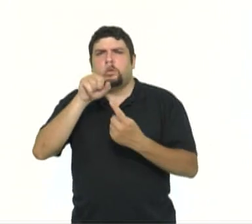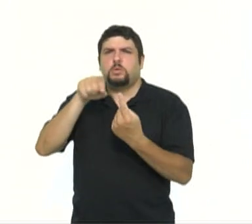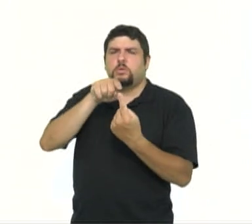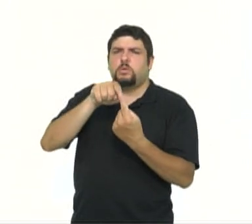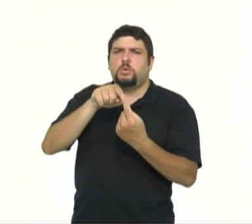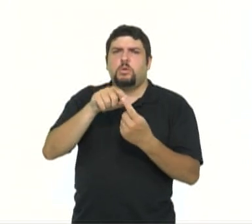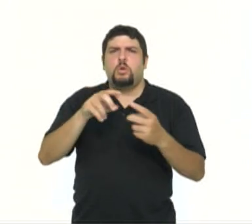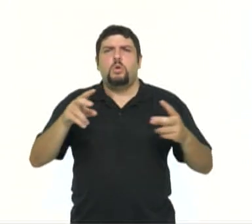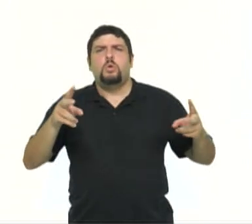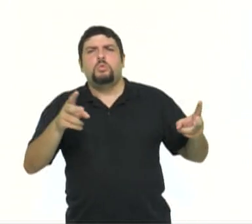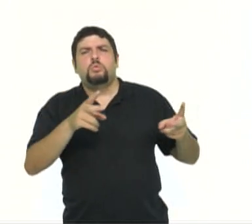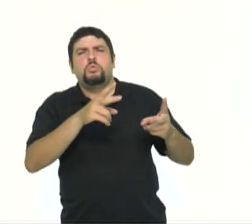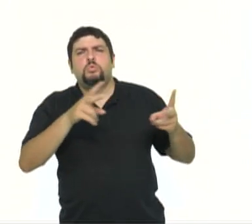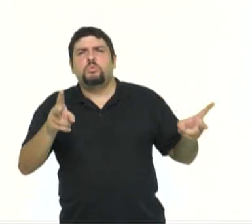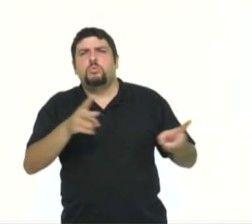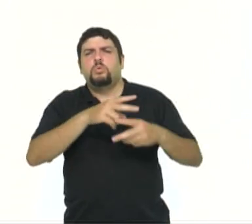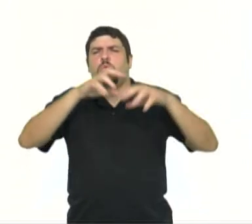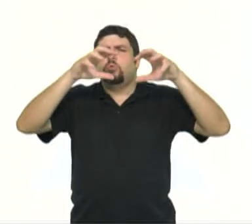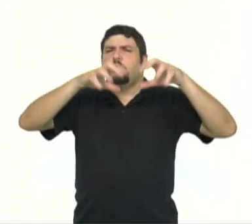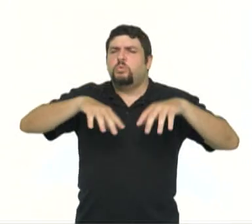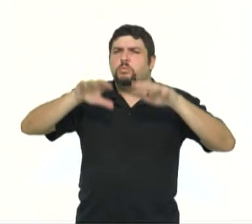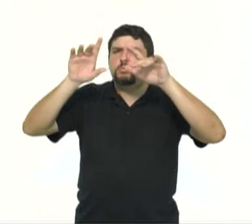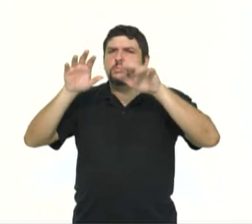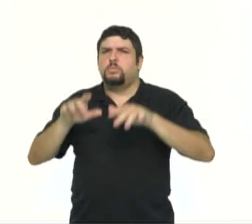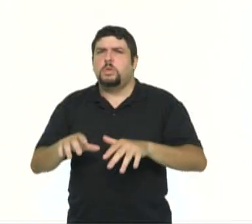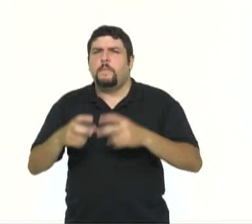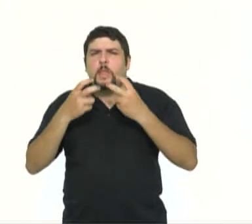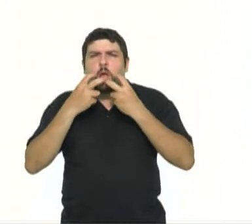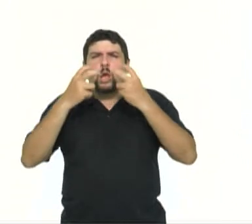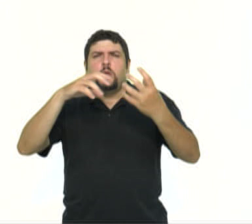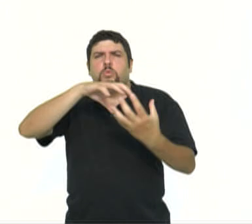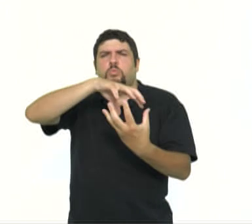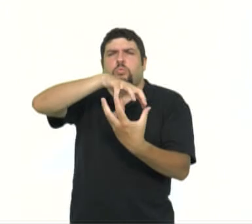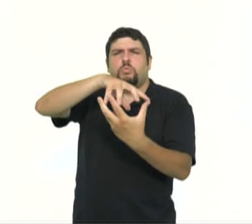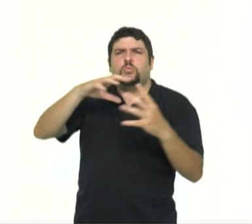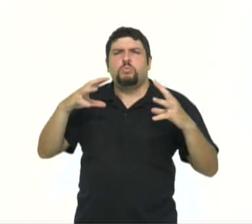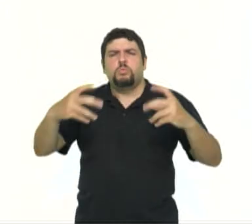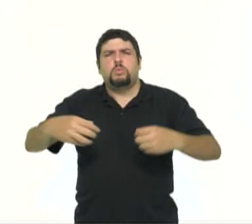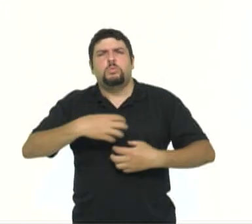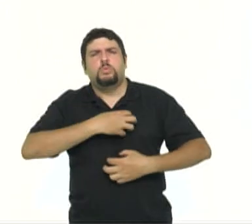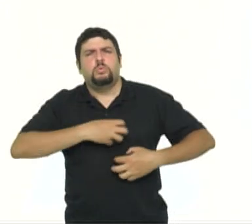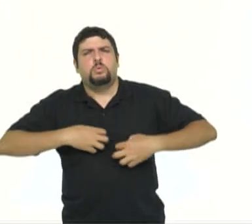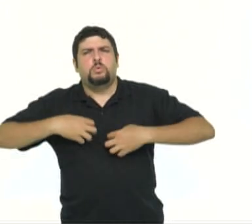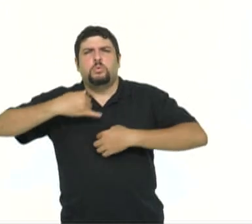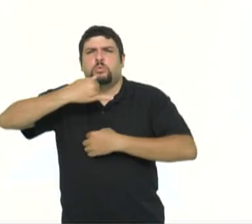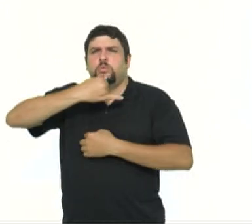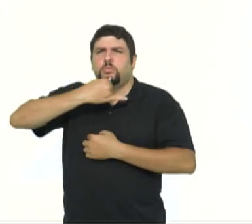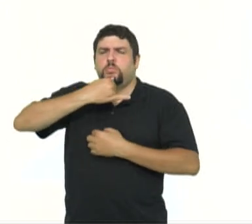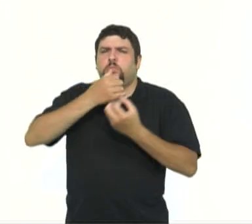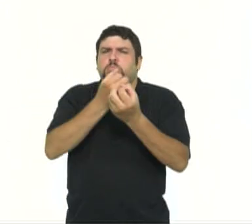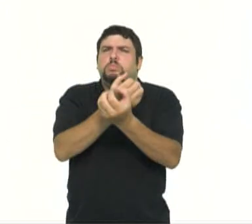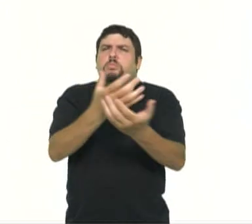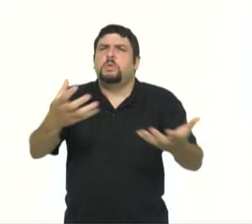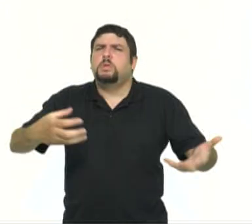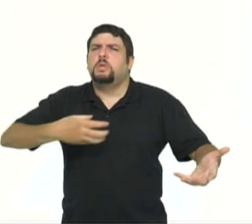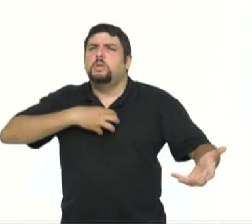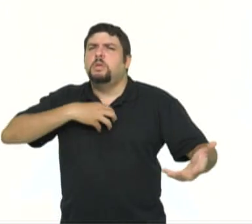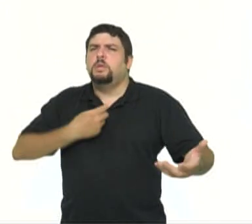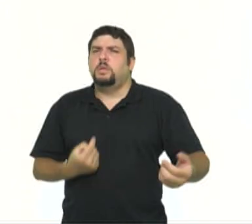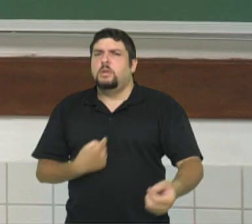ó vento, ó neve, que tortura. Gritem ao mundo inteiro esta amargura. Digam isso que sinto, que eu não